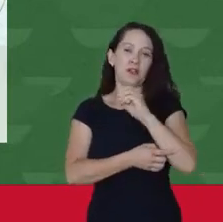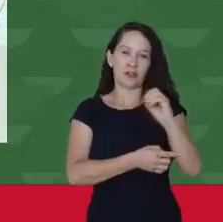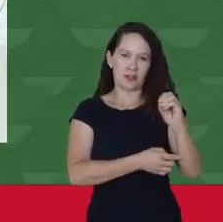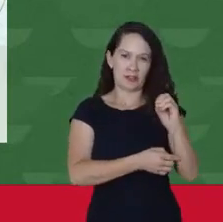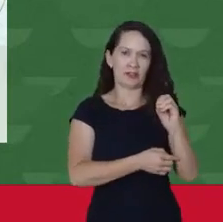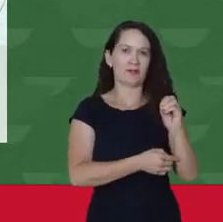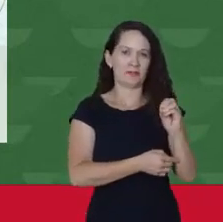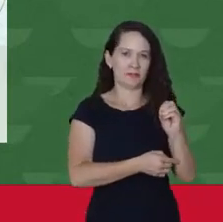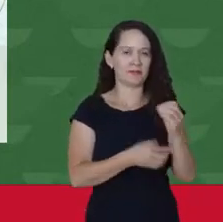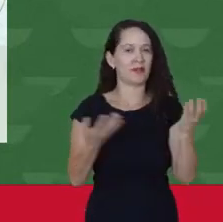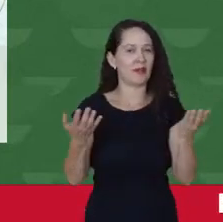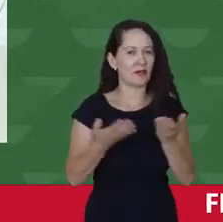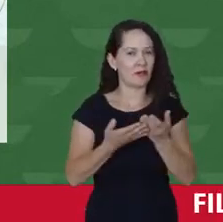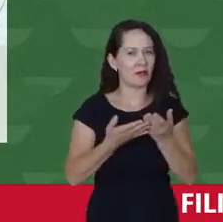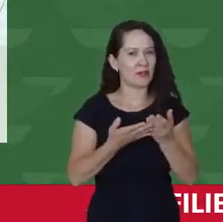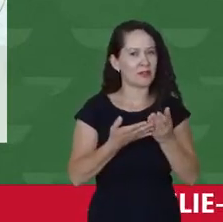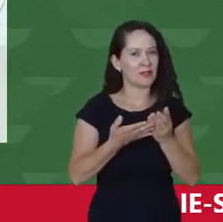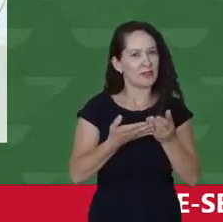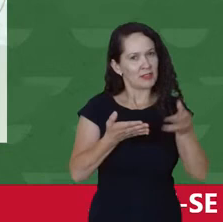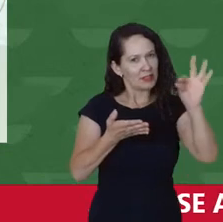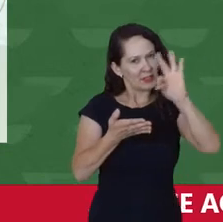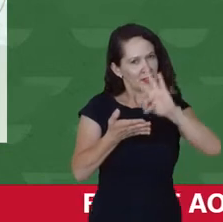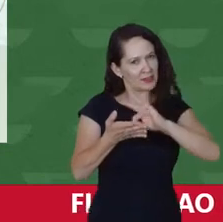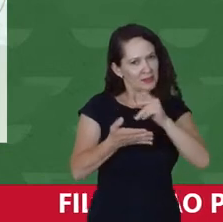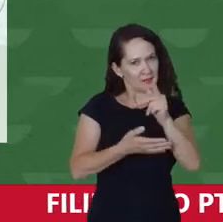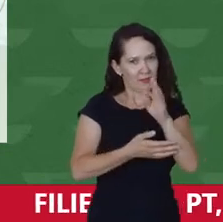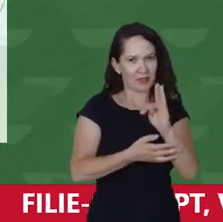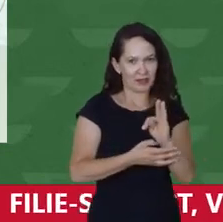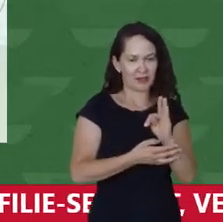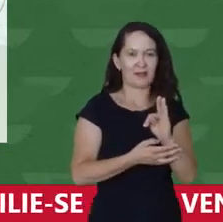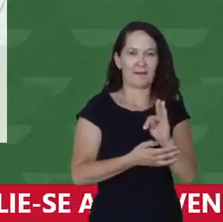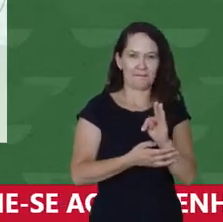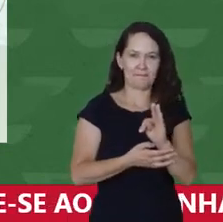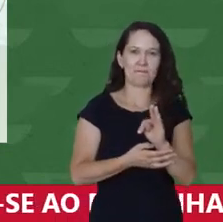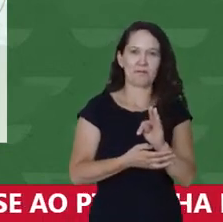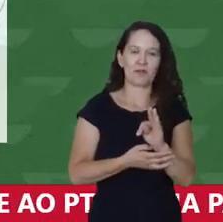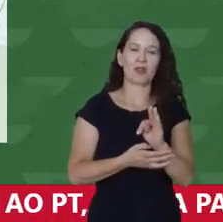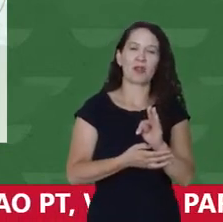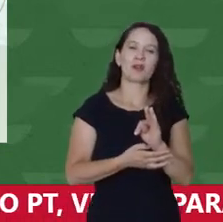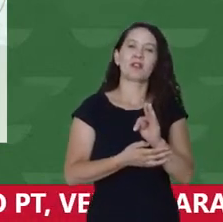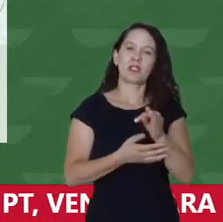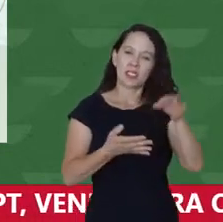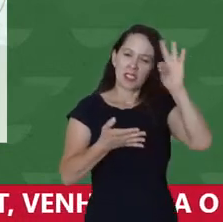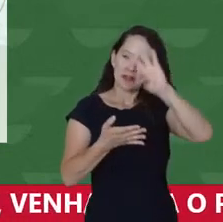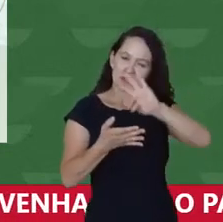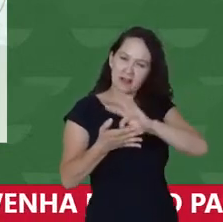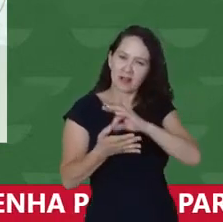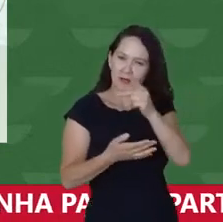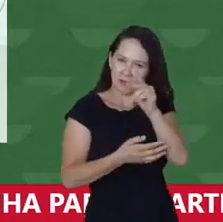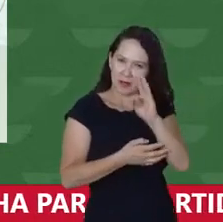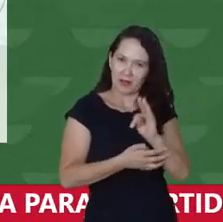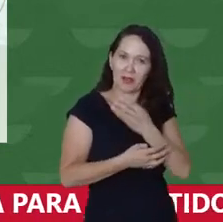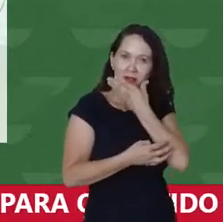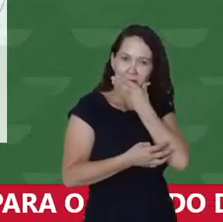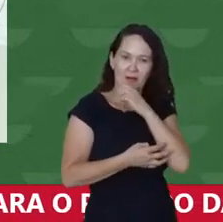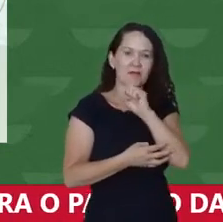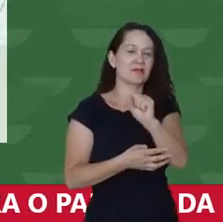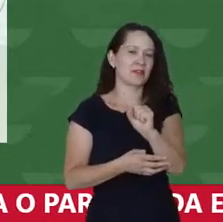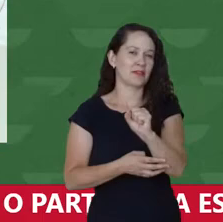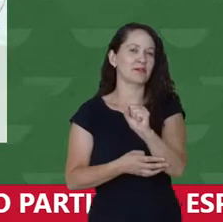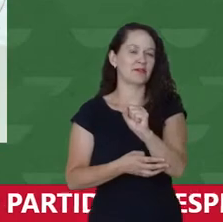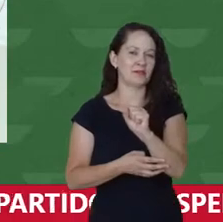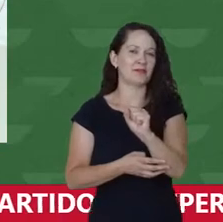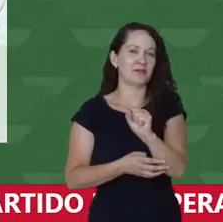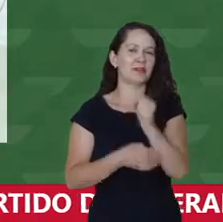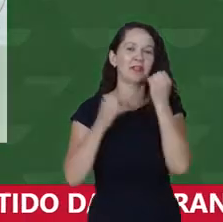agora, filiado ao nosso partido, nos honra muito termos Paulo Freire filiado no Partido dos Trabalhadores, e